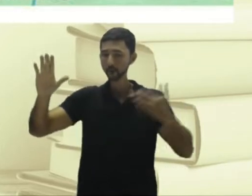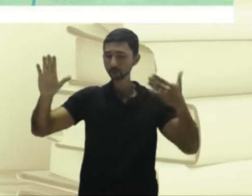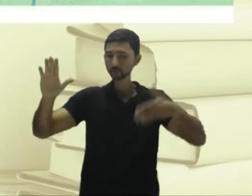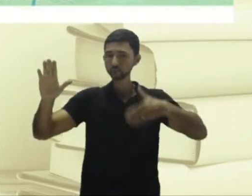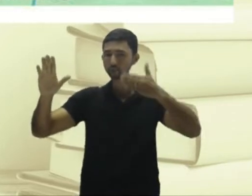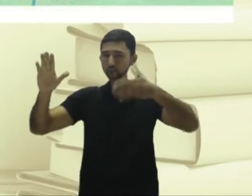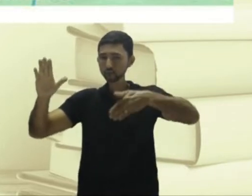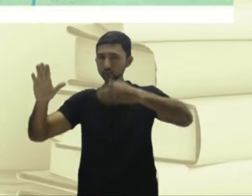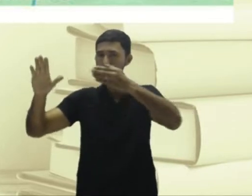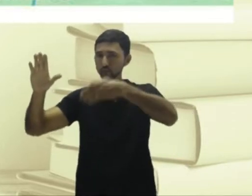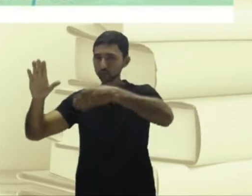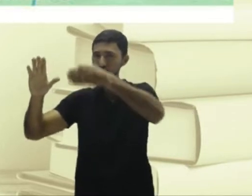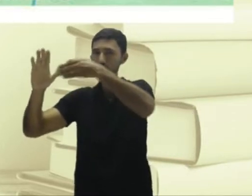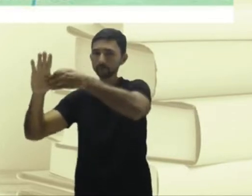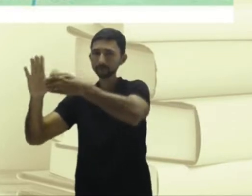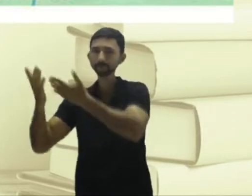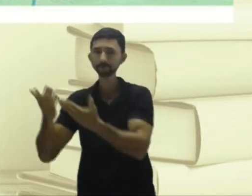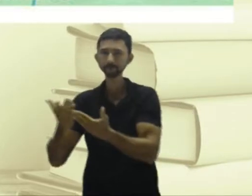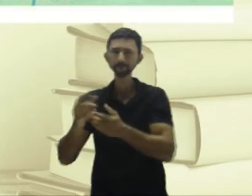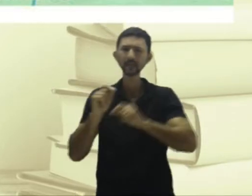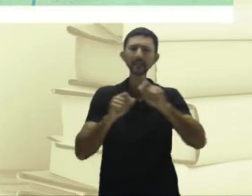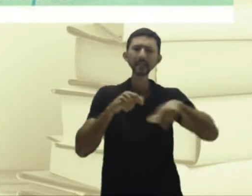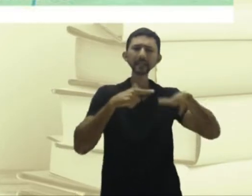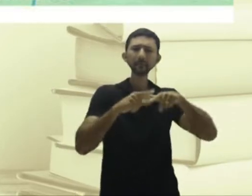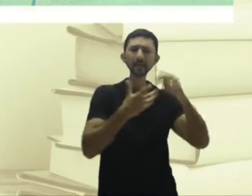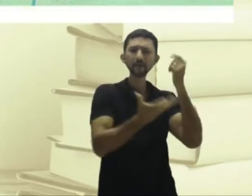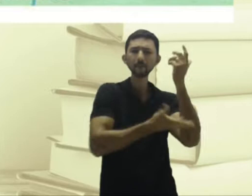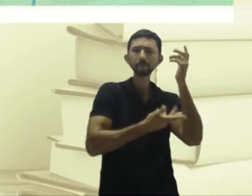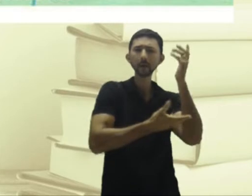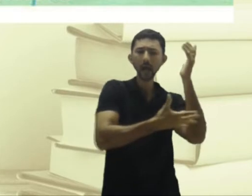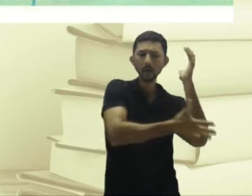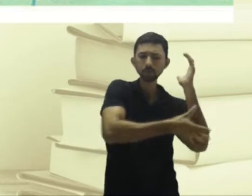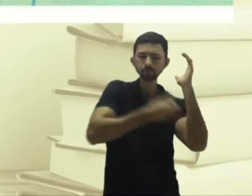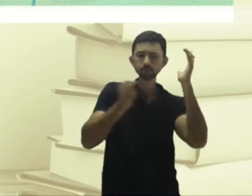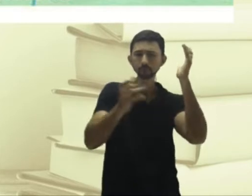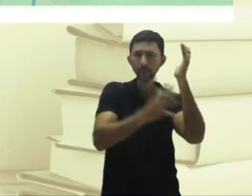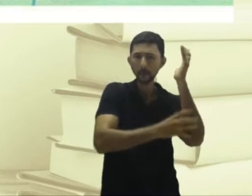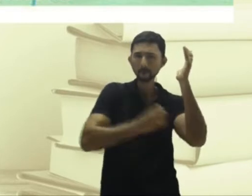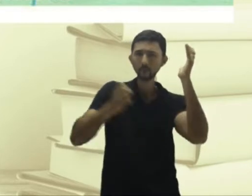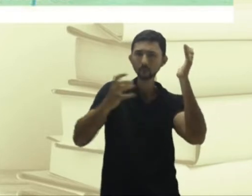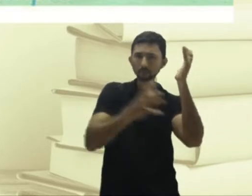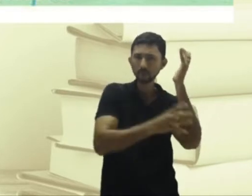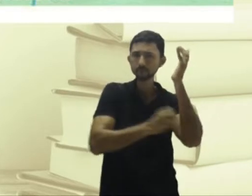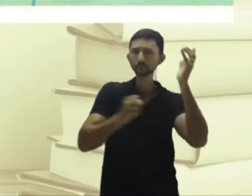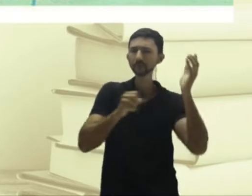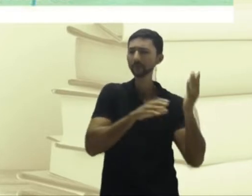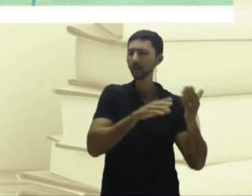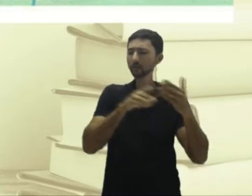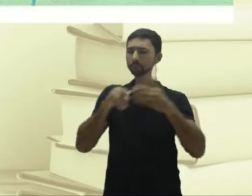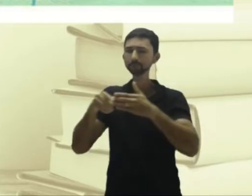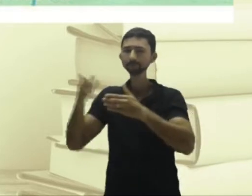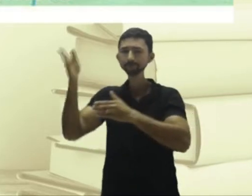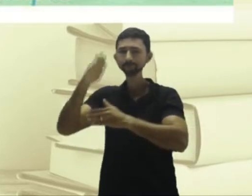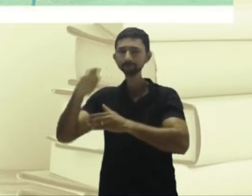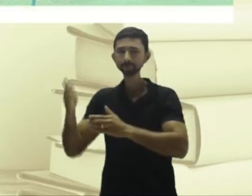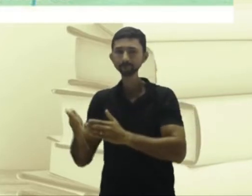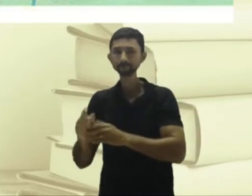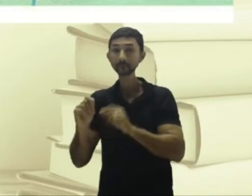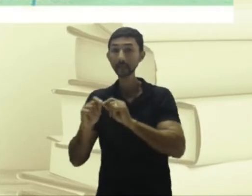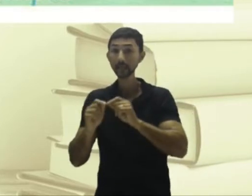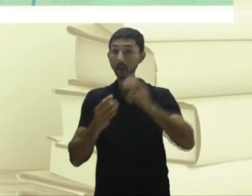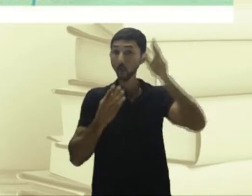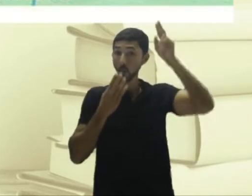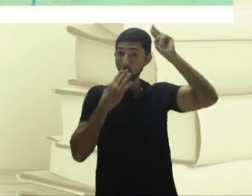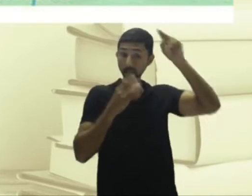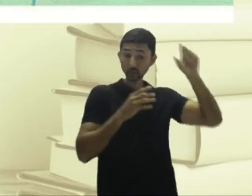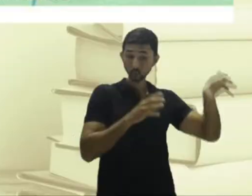trabalhava na retirada dessa madeira da mata e levando até essas feitorias era o índio. Em